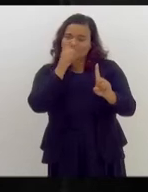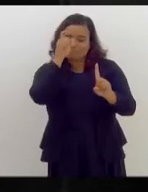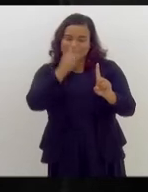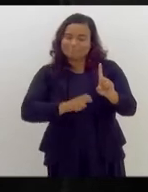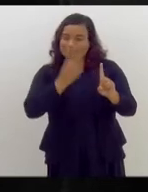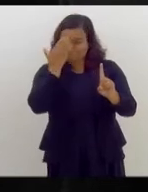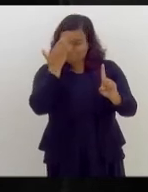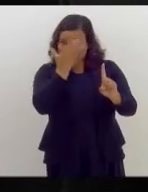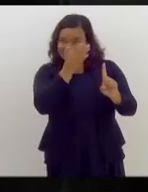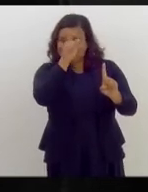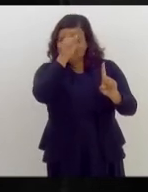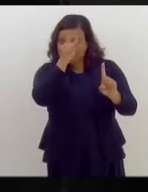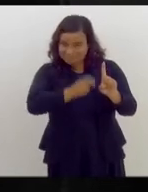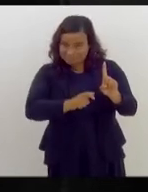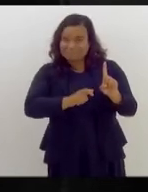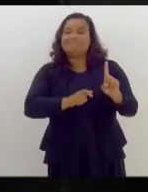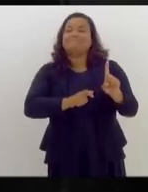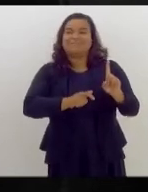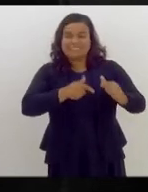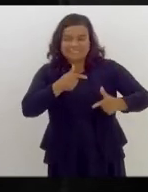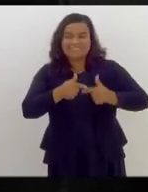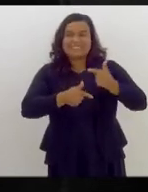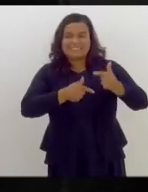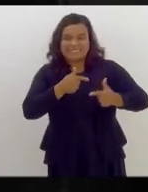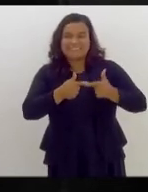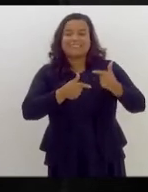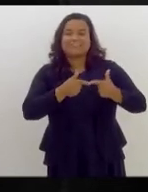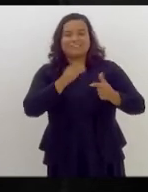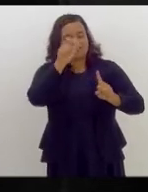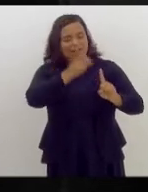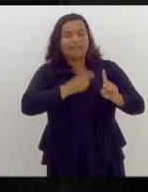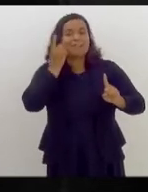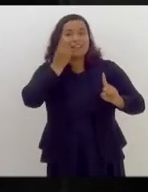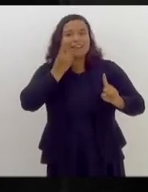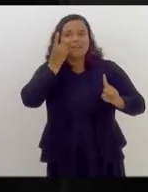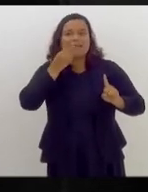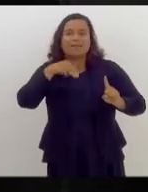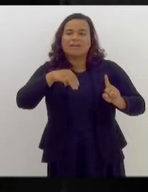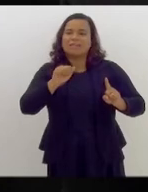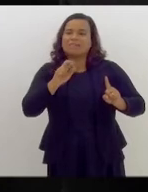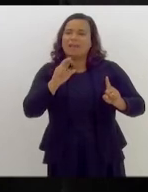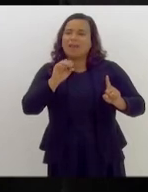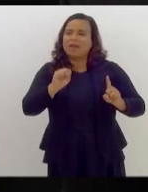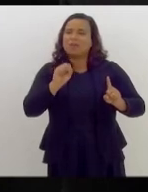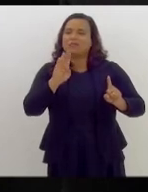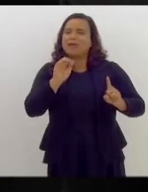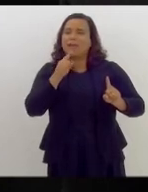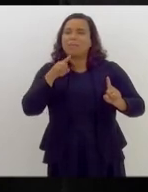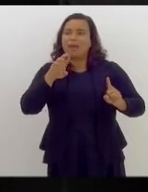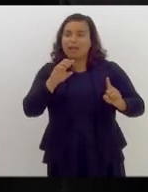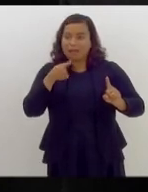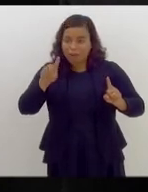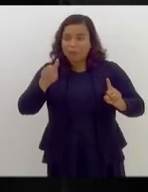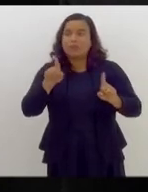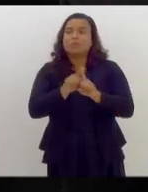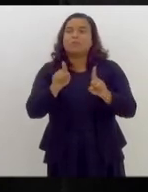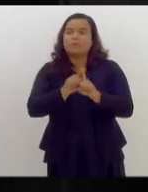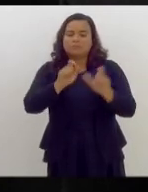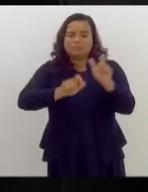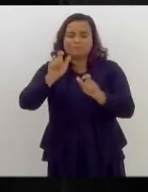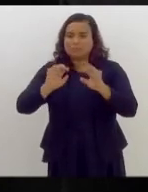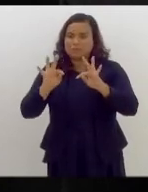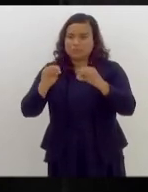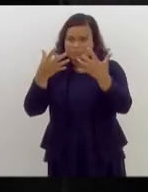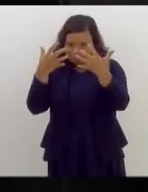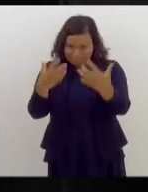trabalho, nobre deputado Marcos Abraão, e aos seus pares que deliberaram e aprovaram a entrega dessa honraria a